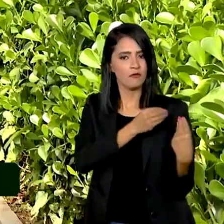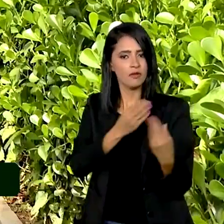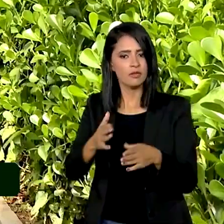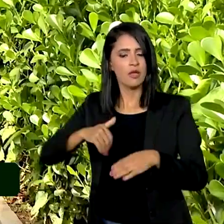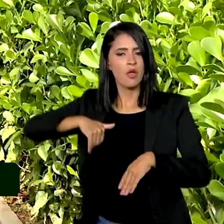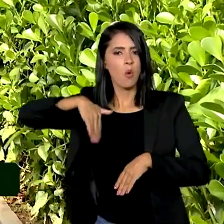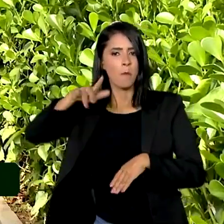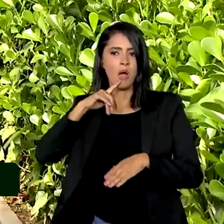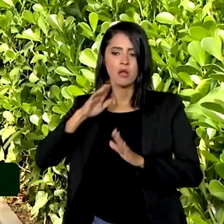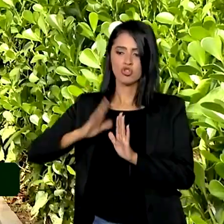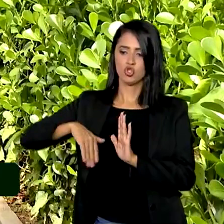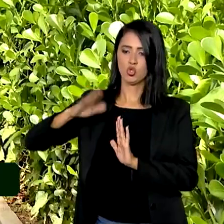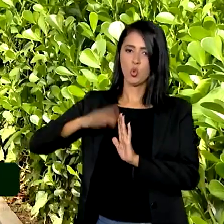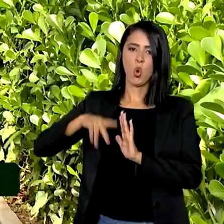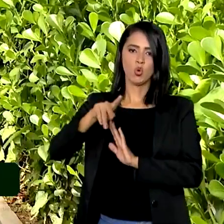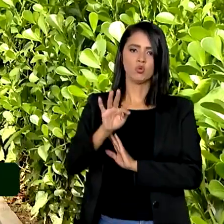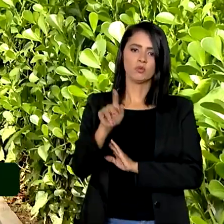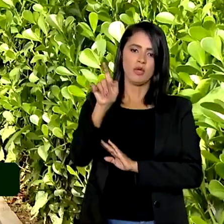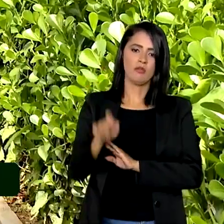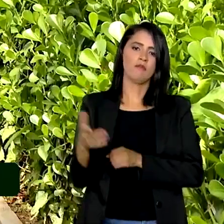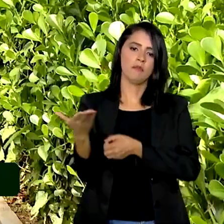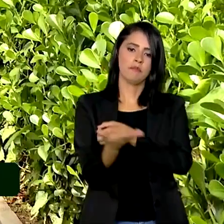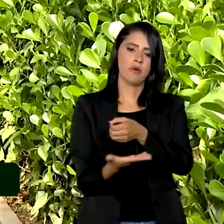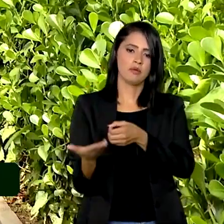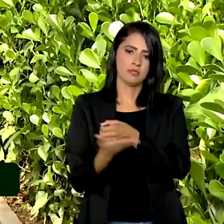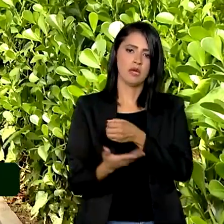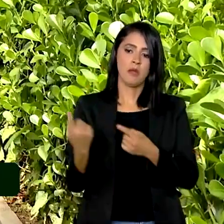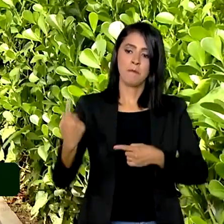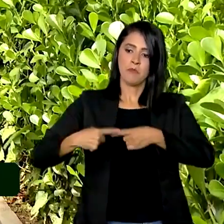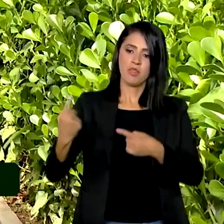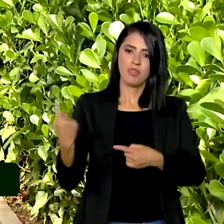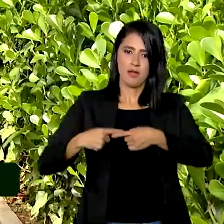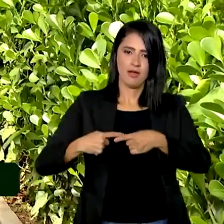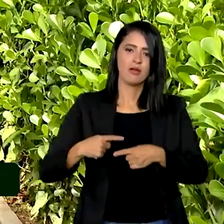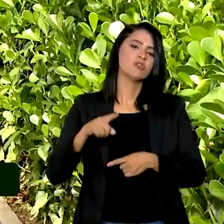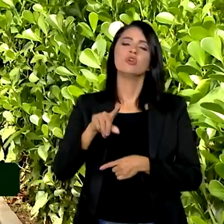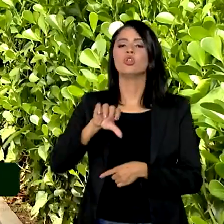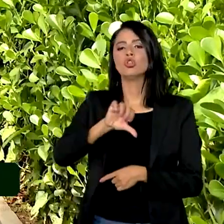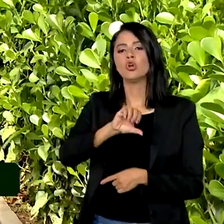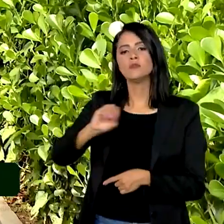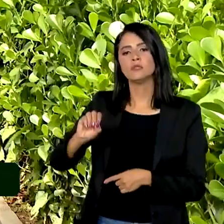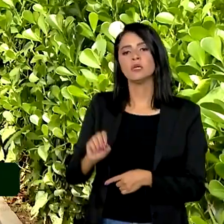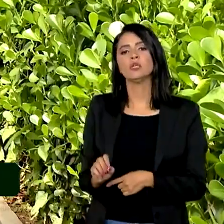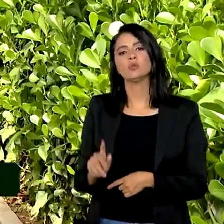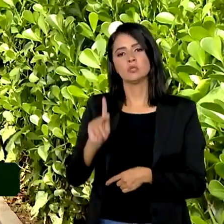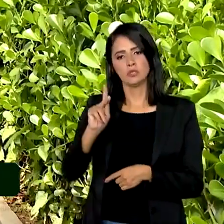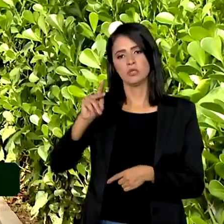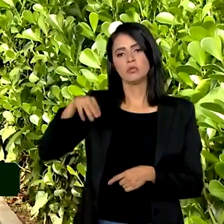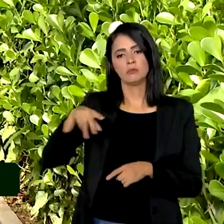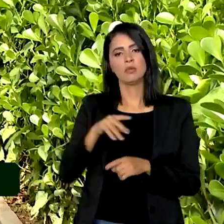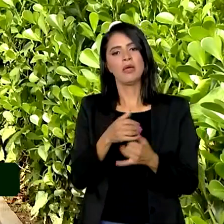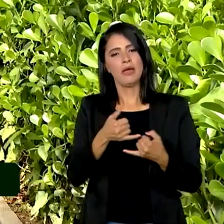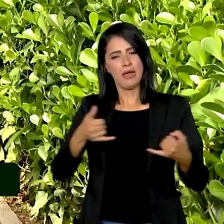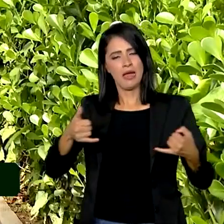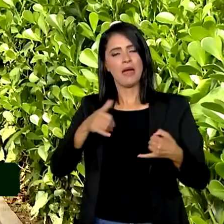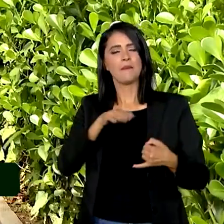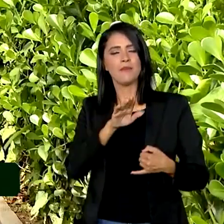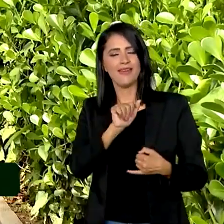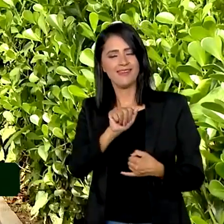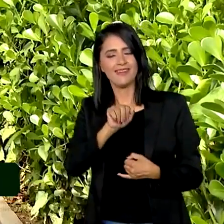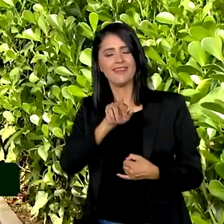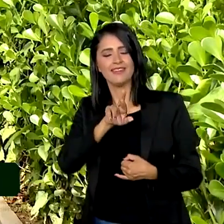maior desconto na tarifa básica de pedágio. Cerca de 900 quilômetros da BR-040 em Minas